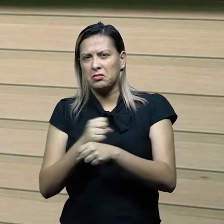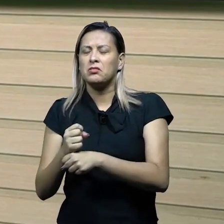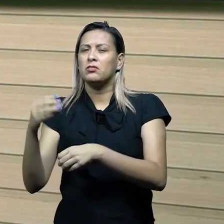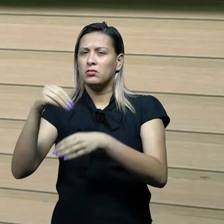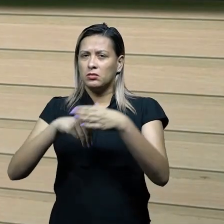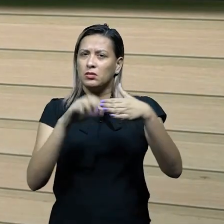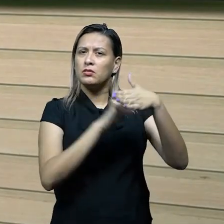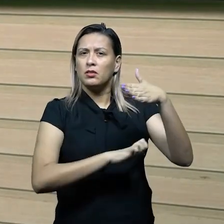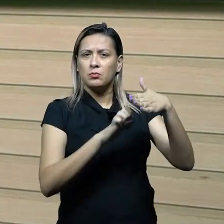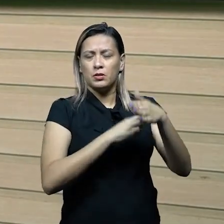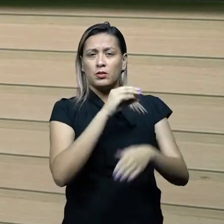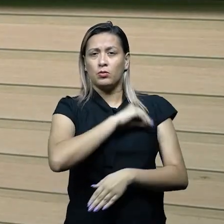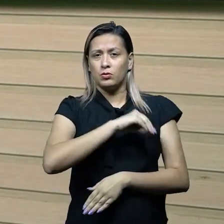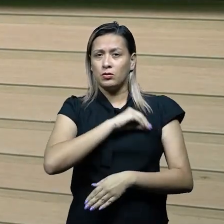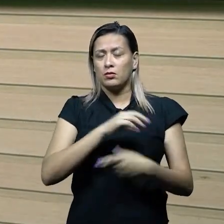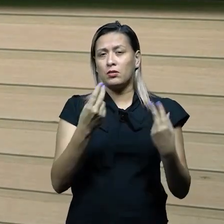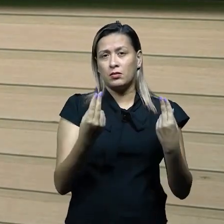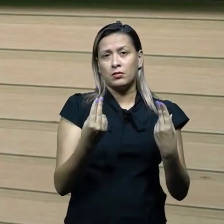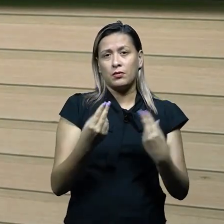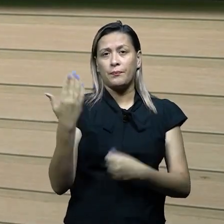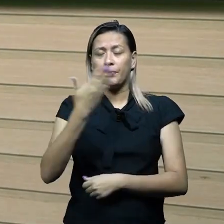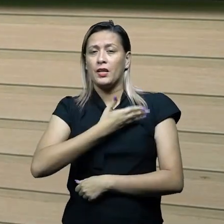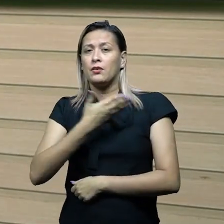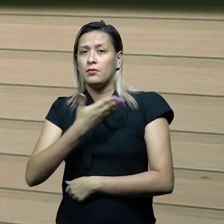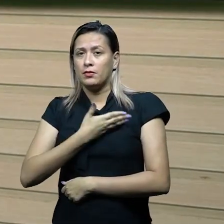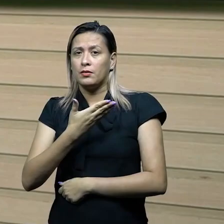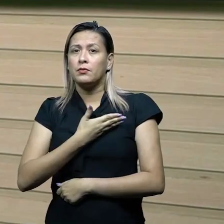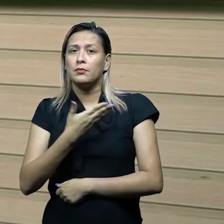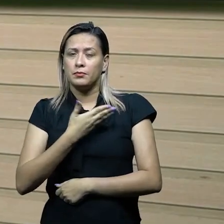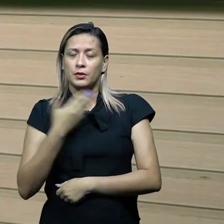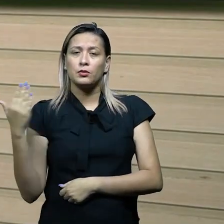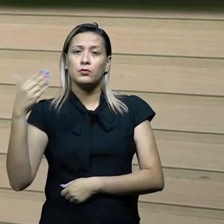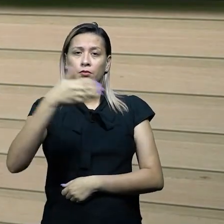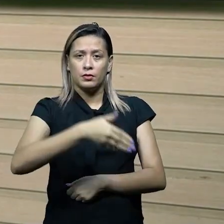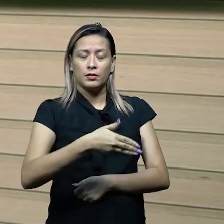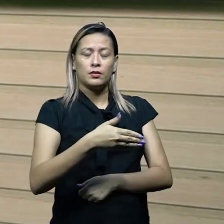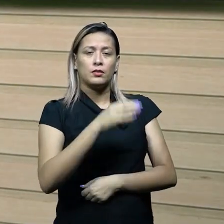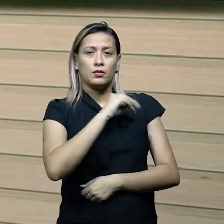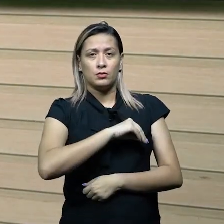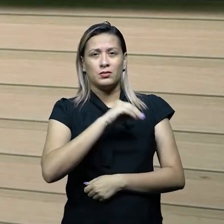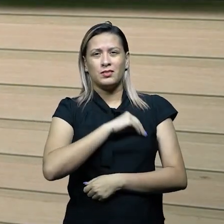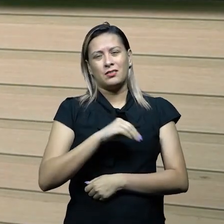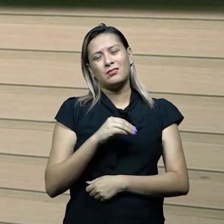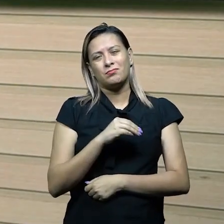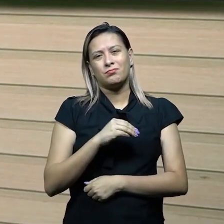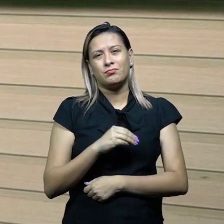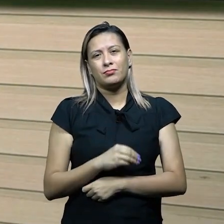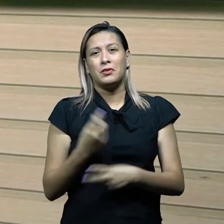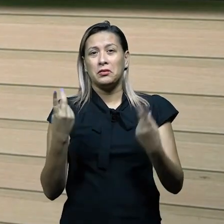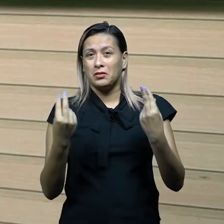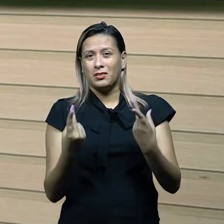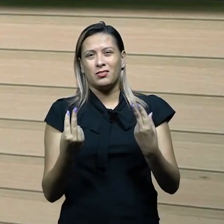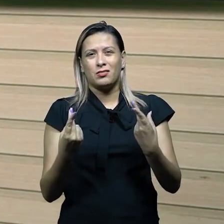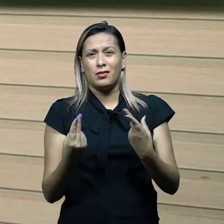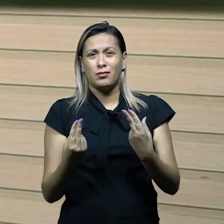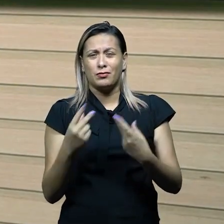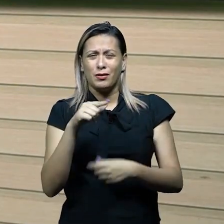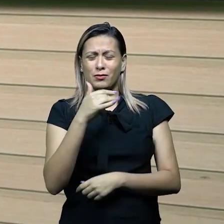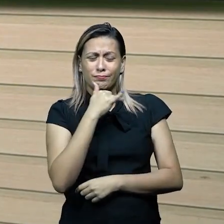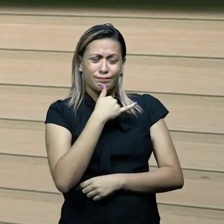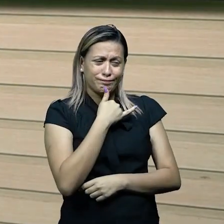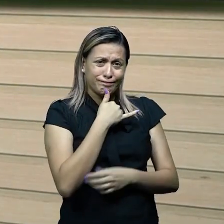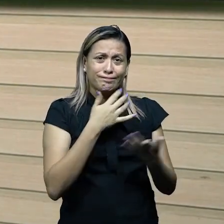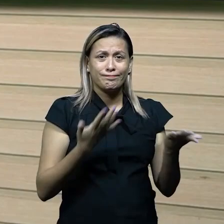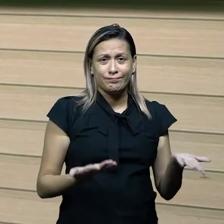15 anos, bastante tempo, com determinado salário. Aí entra um colega seu, ganhando a mesma coisa, não te desmotiva um pouco?